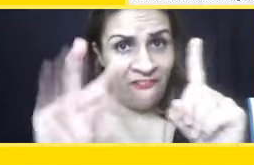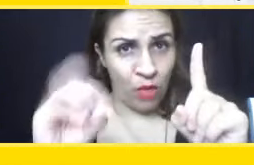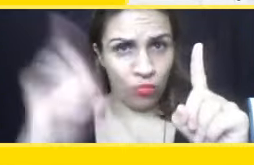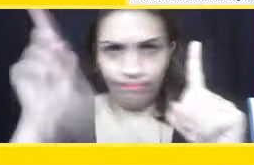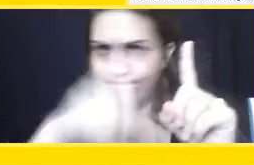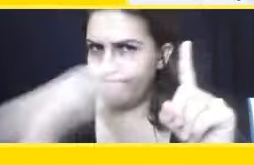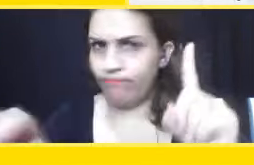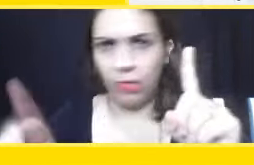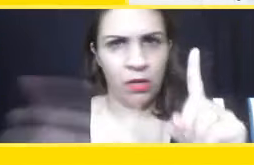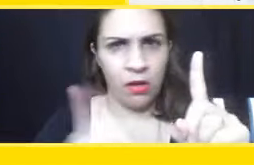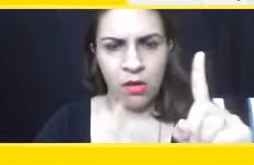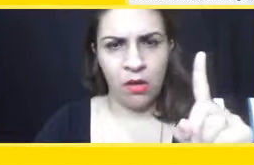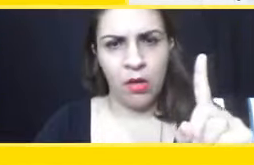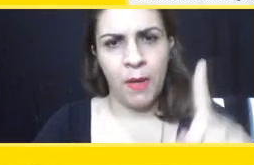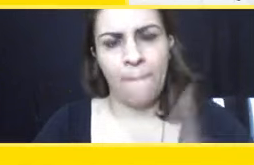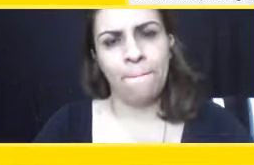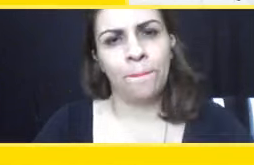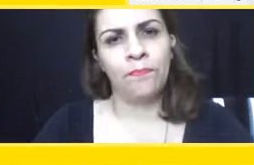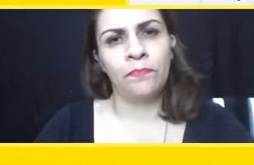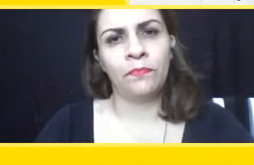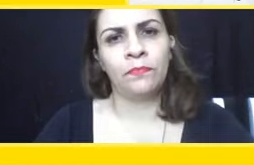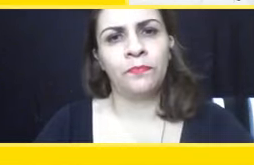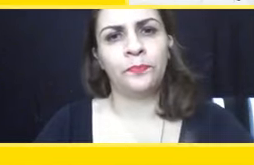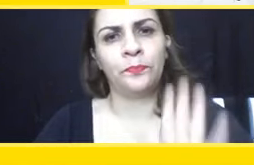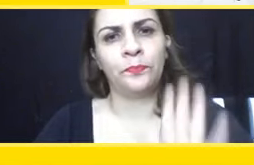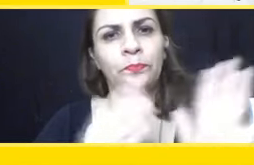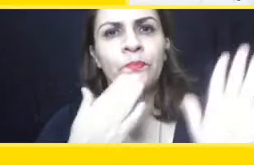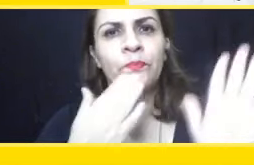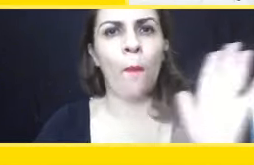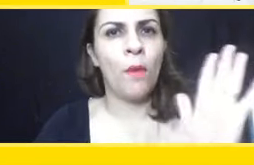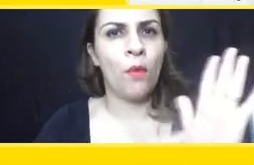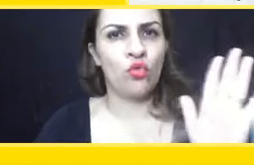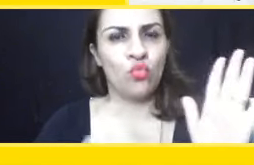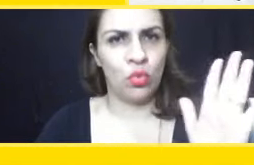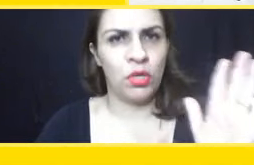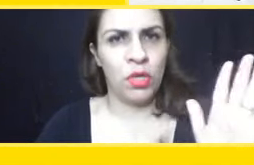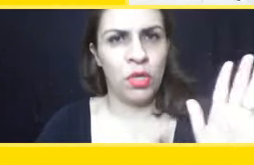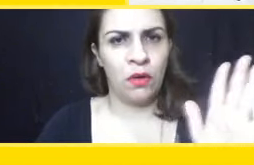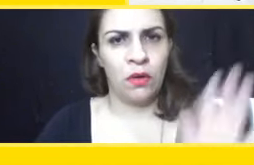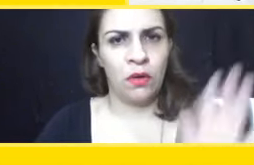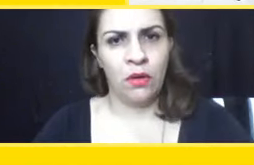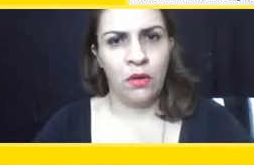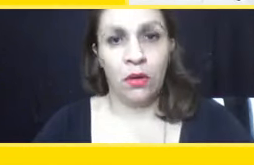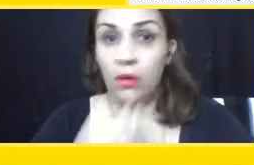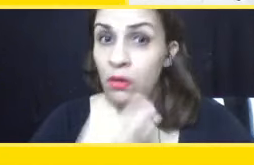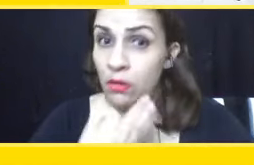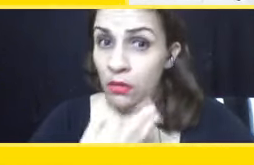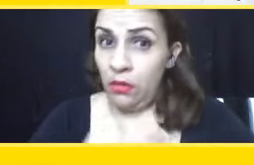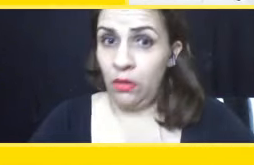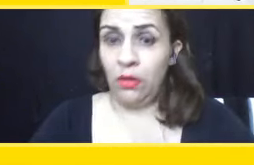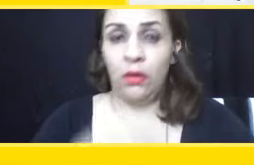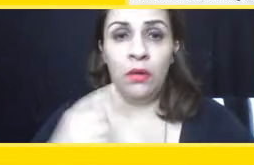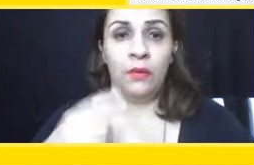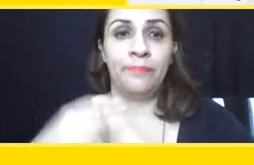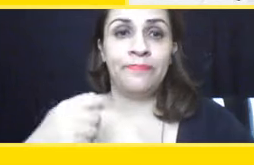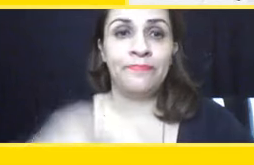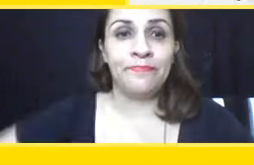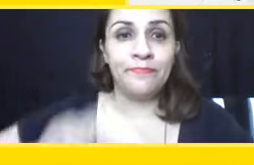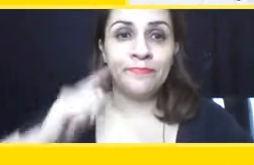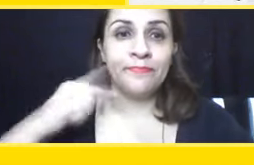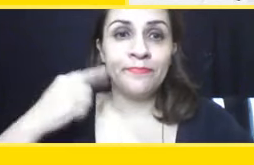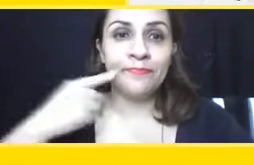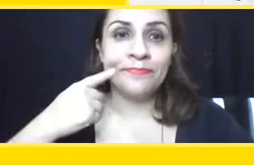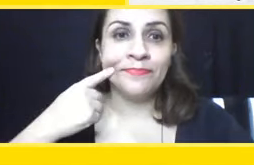Teve Teve um um veto? veto. Teve um veto numa proposta nossa, que na verdade essa sugestão foi feita pela deputada Júlia Luci,